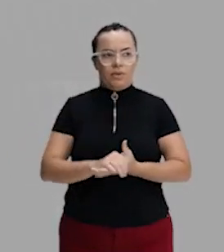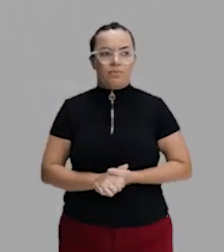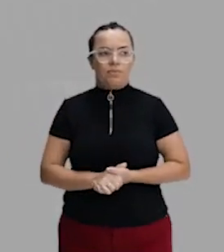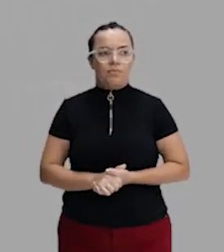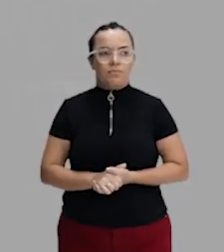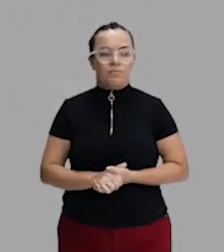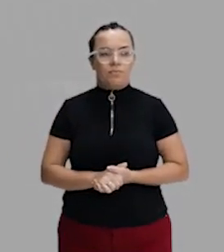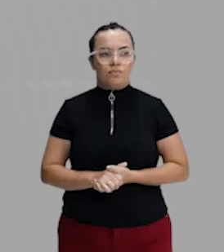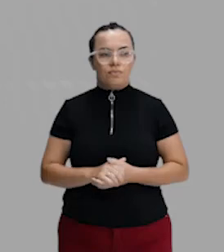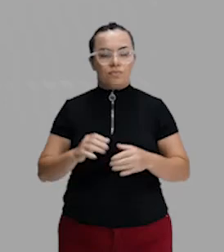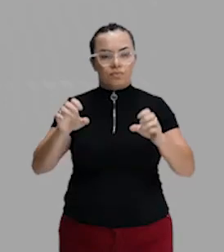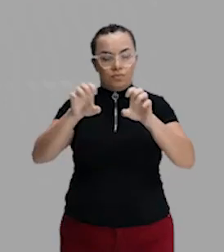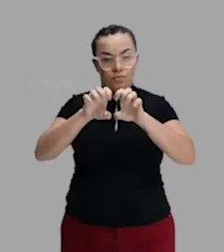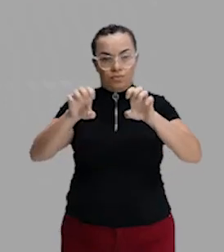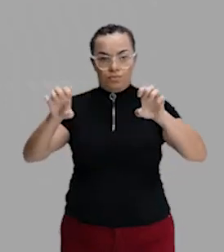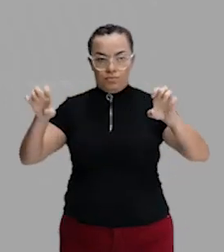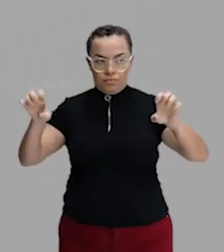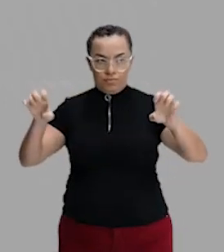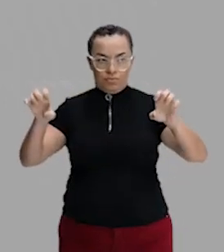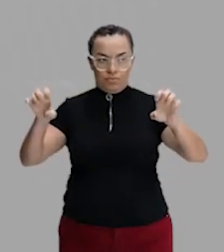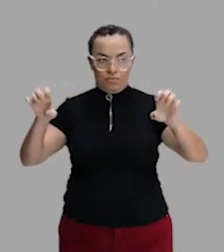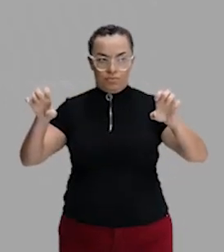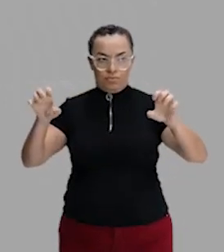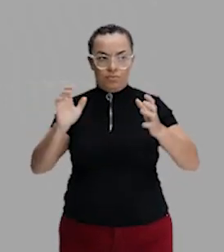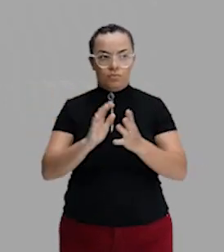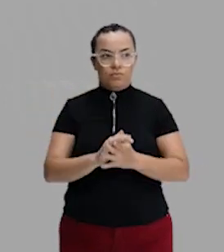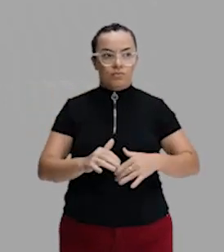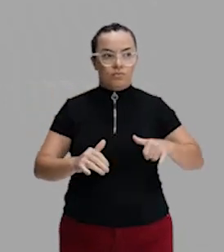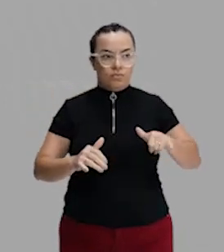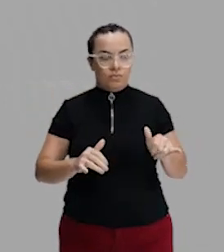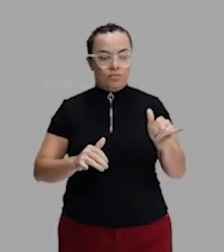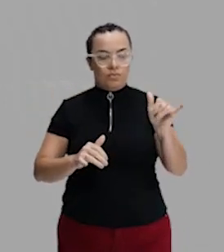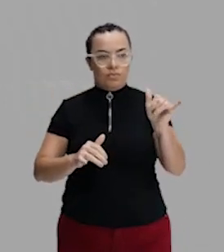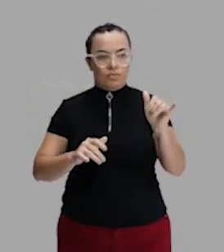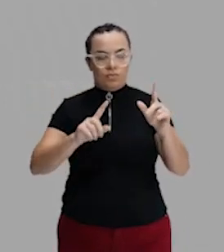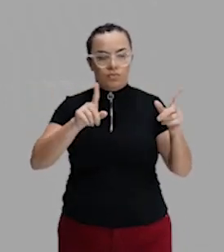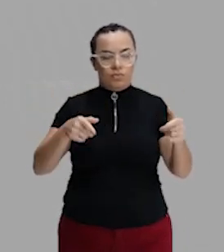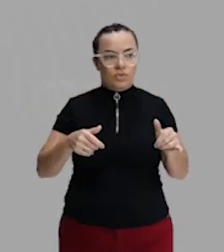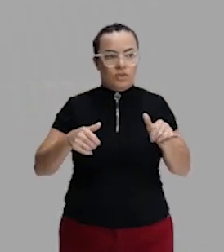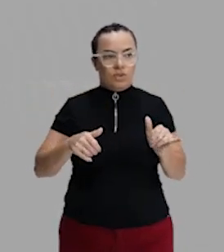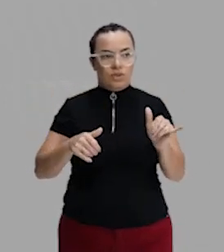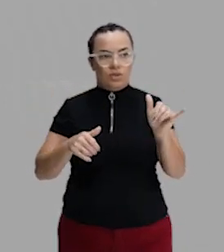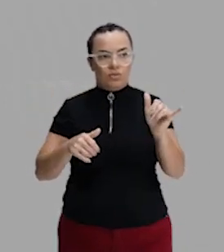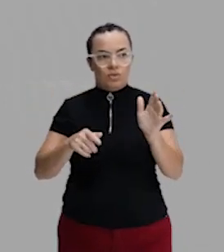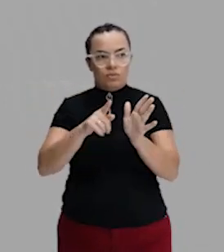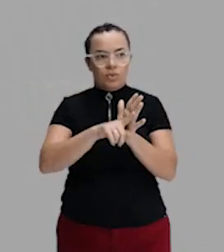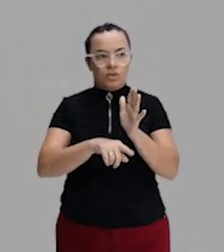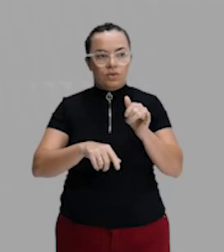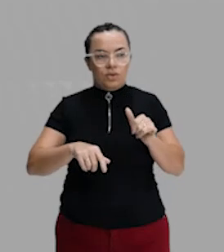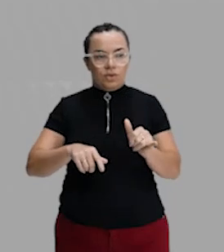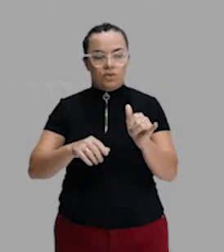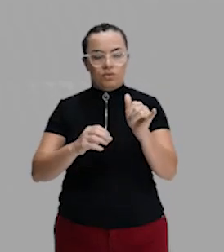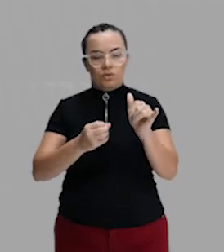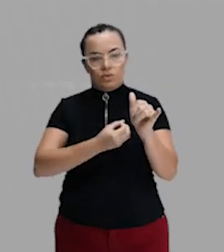y menos y0 ao quadrado igual a